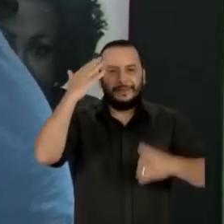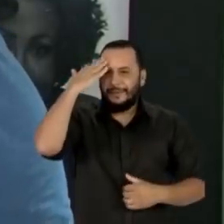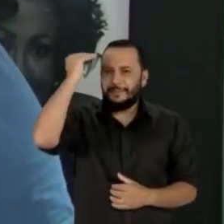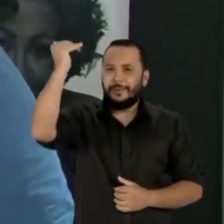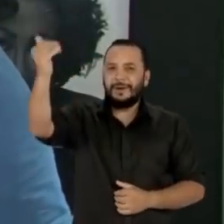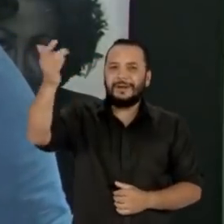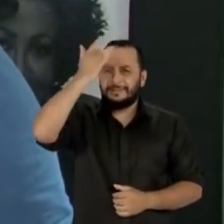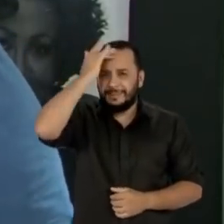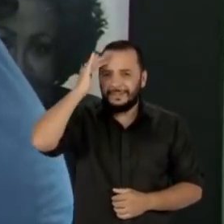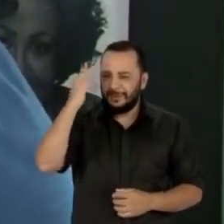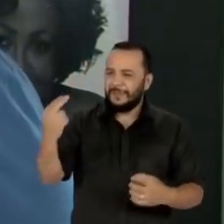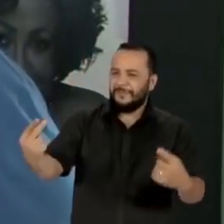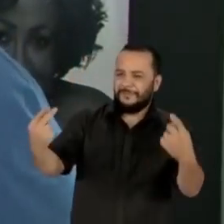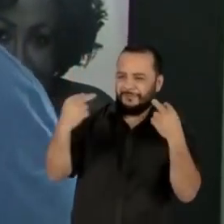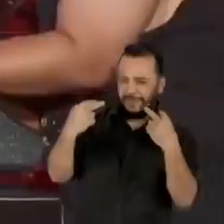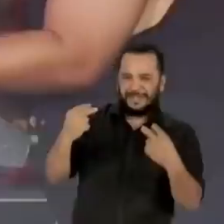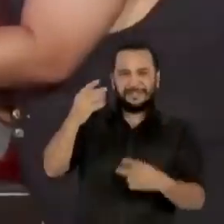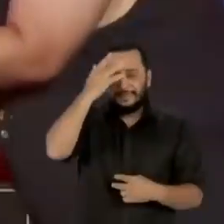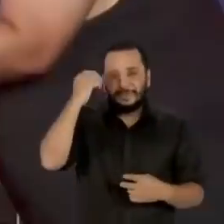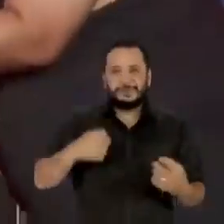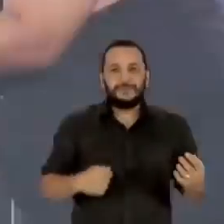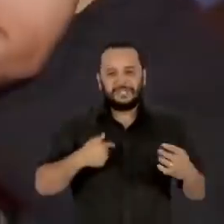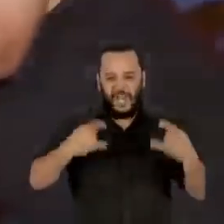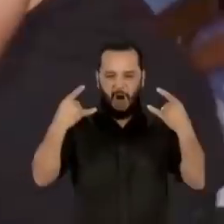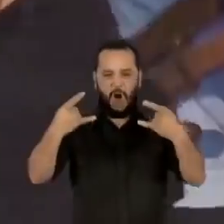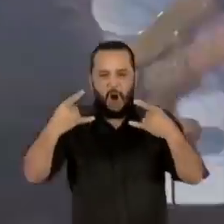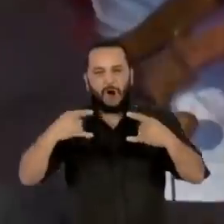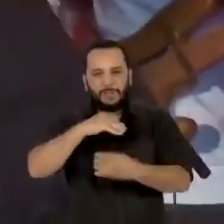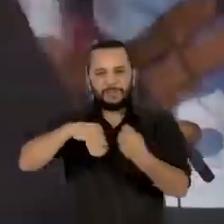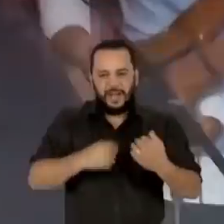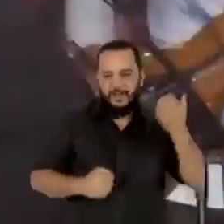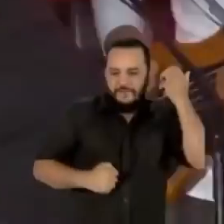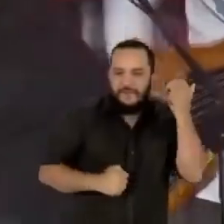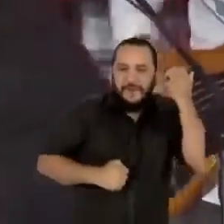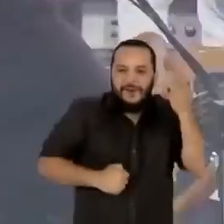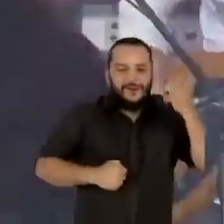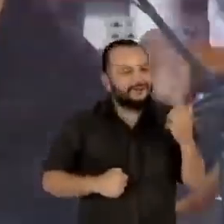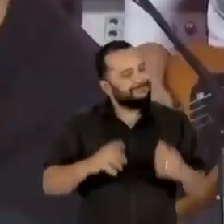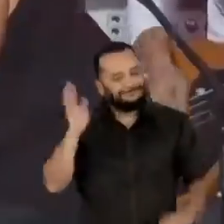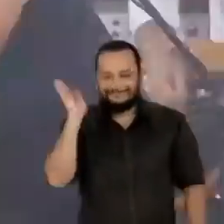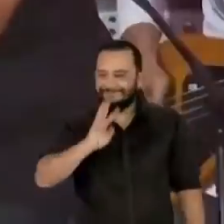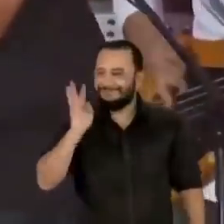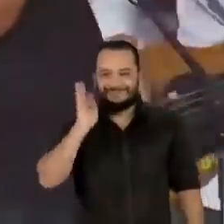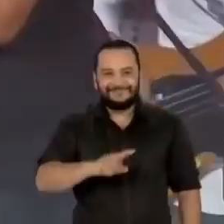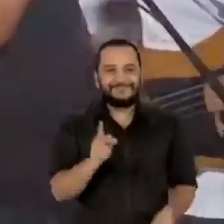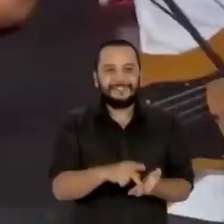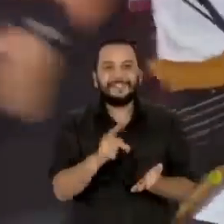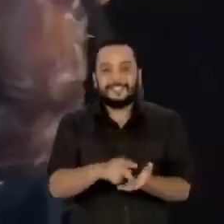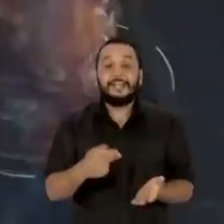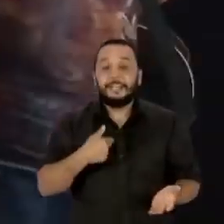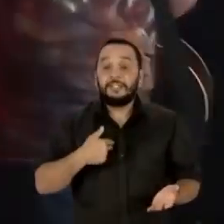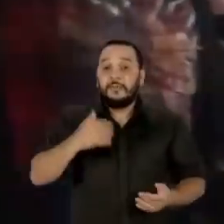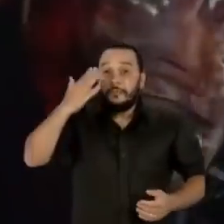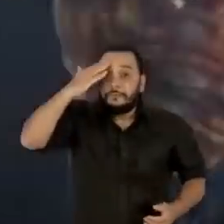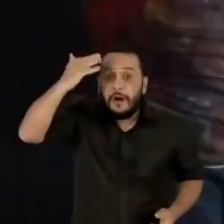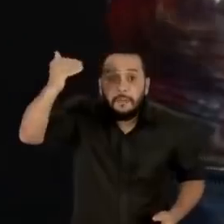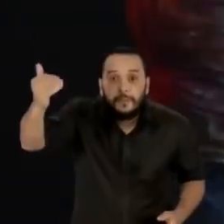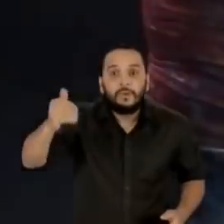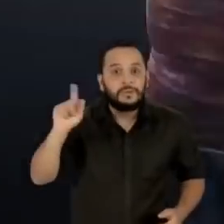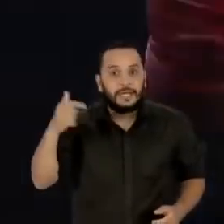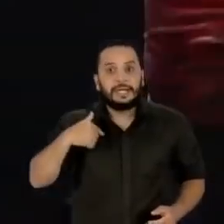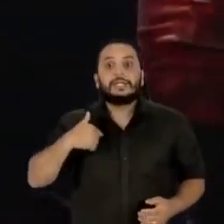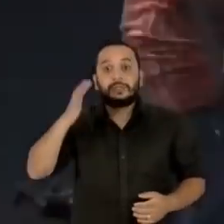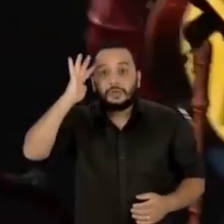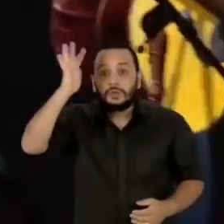as pessoas acompanhando as pessoas dançando forró com rock e foi histórico depois do sucesso da apresentação o júnior disse que